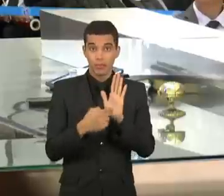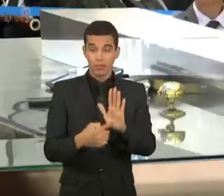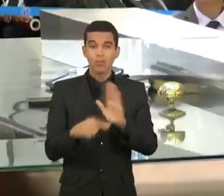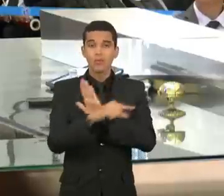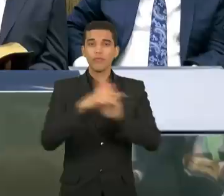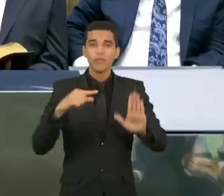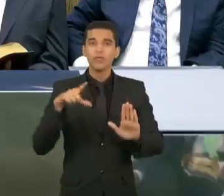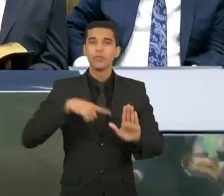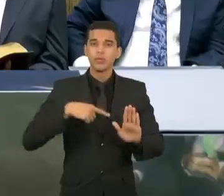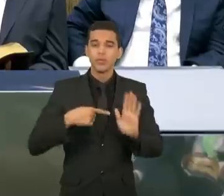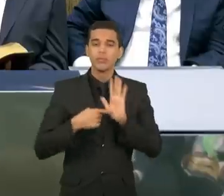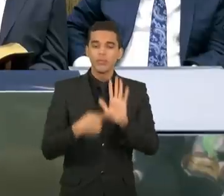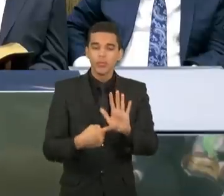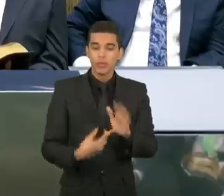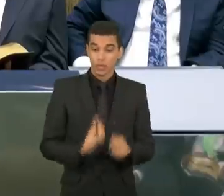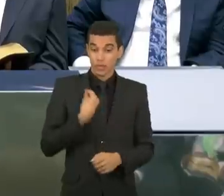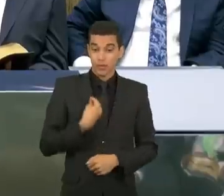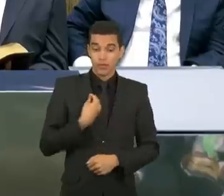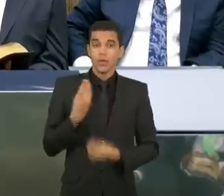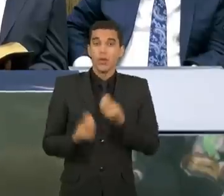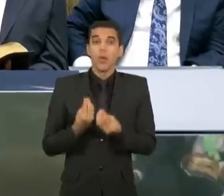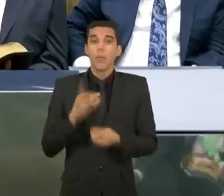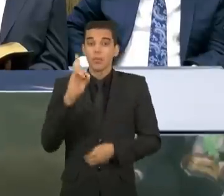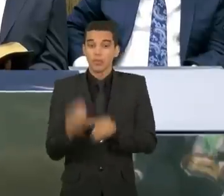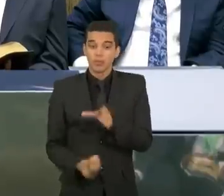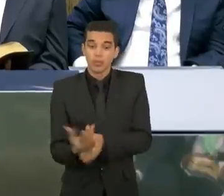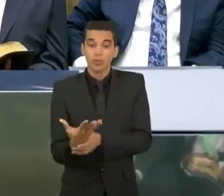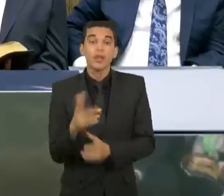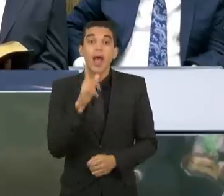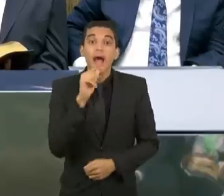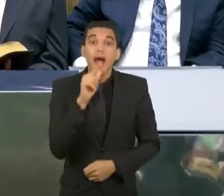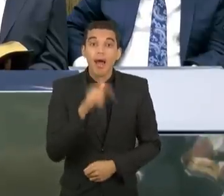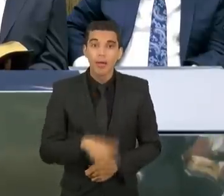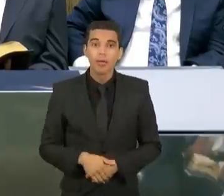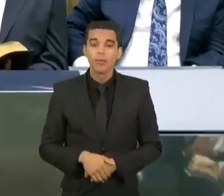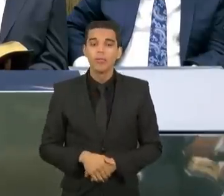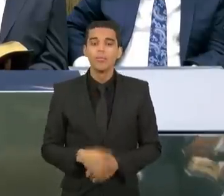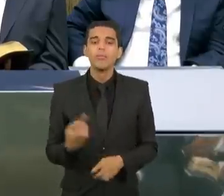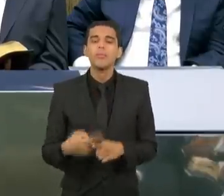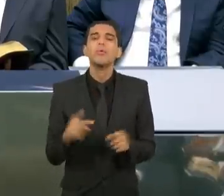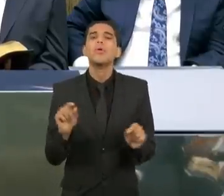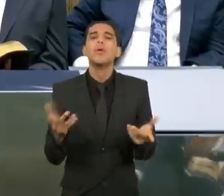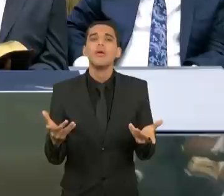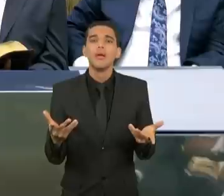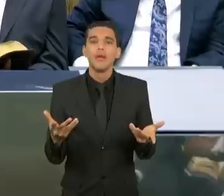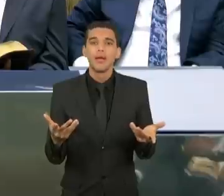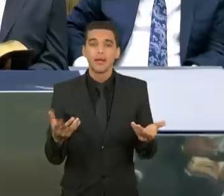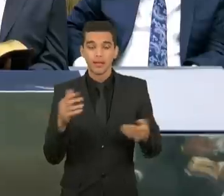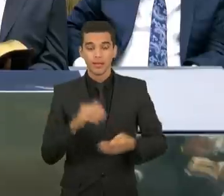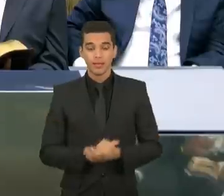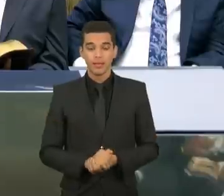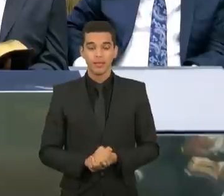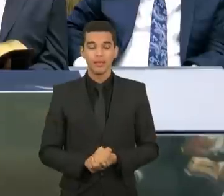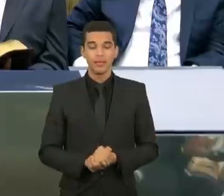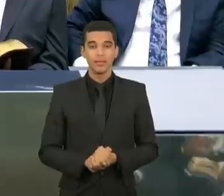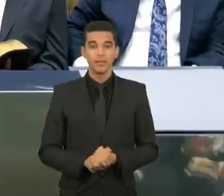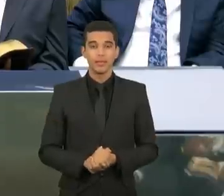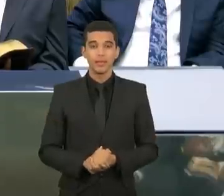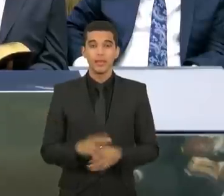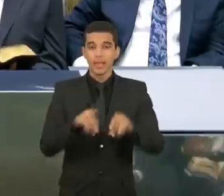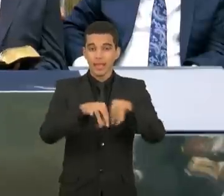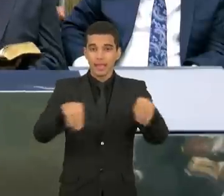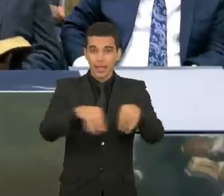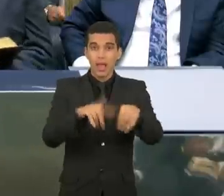disso? A Bíblia diz, gente. Diz lá, por quê? Porque a porção seca apareceu da água, é isso aí. Aí diz que os homens vão